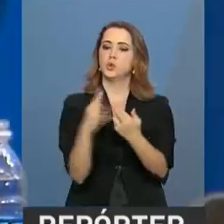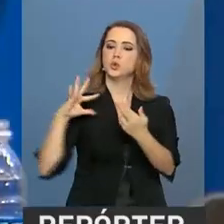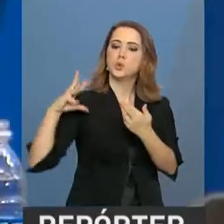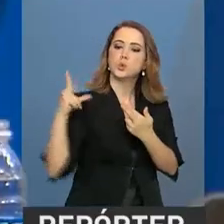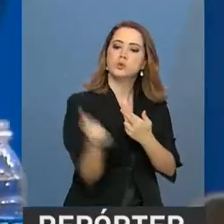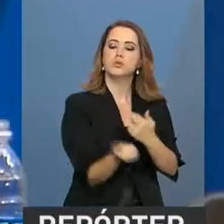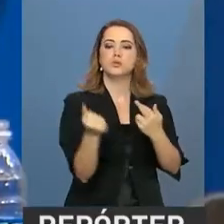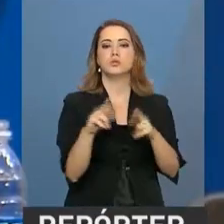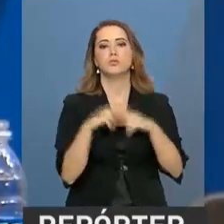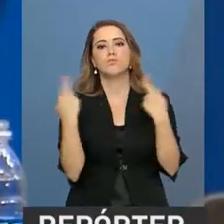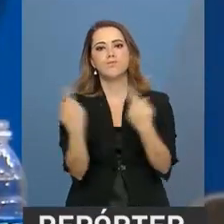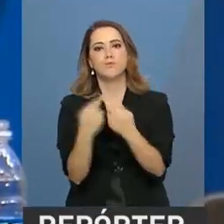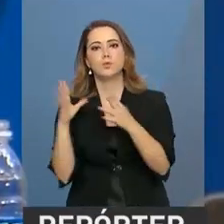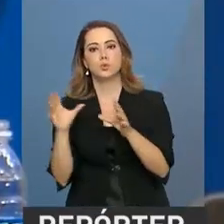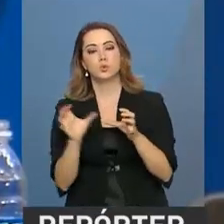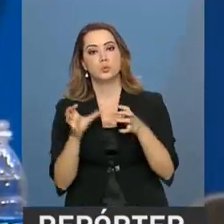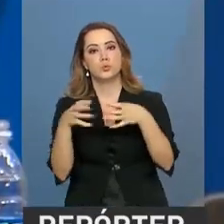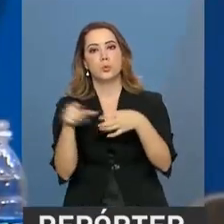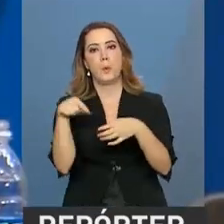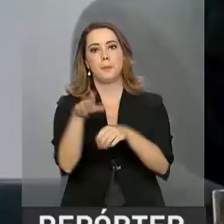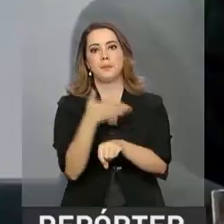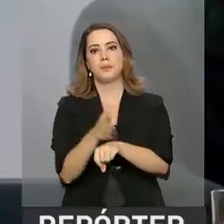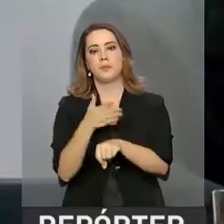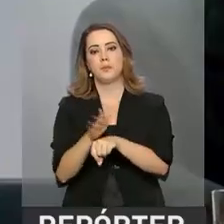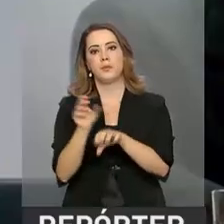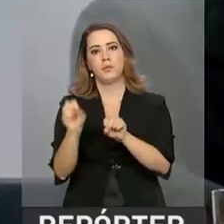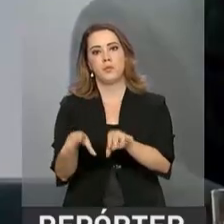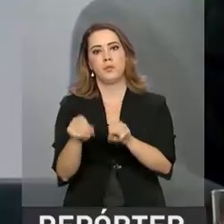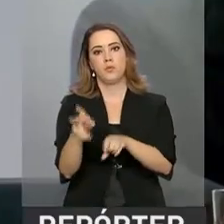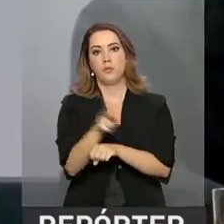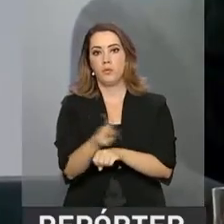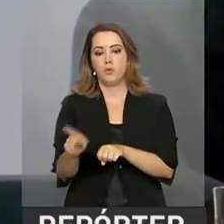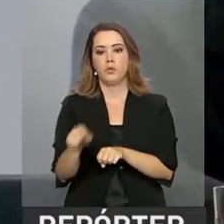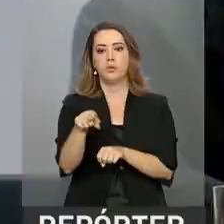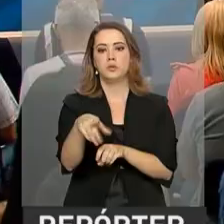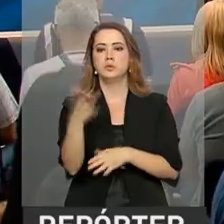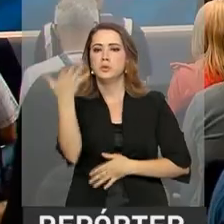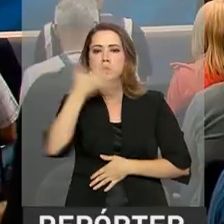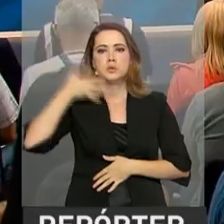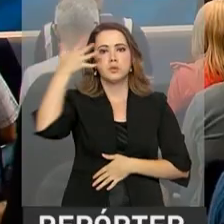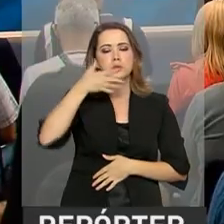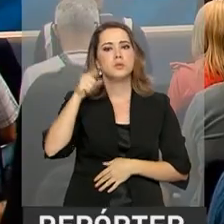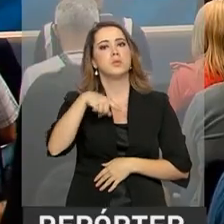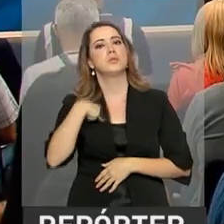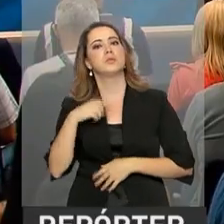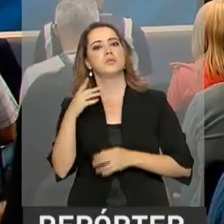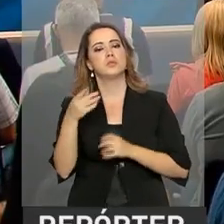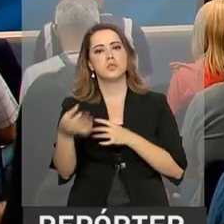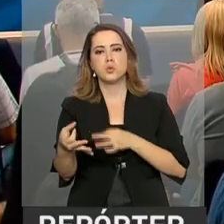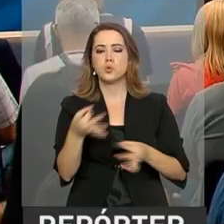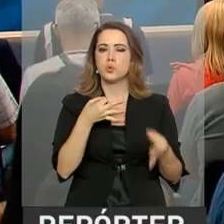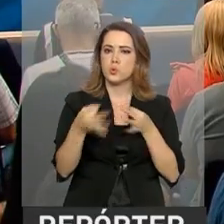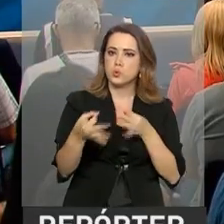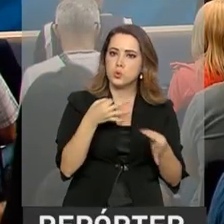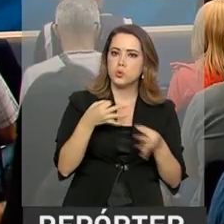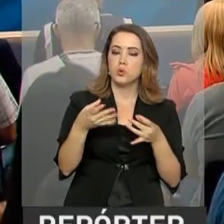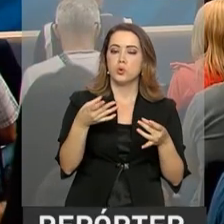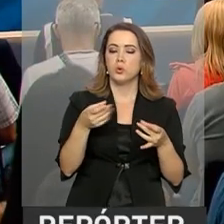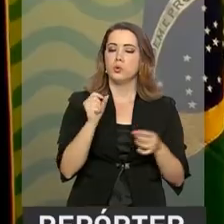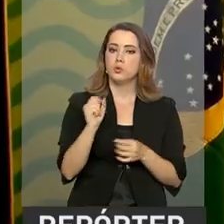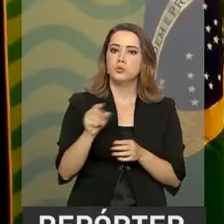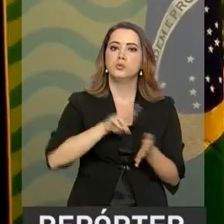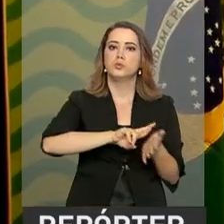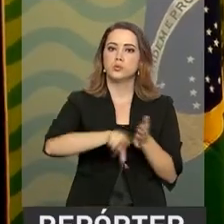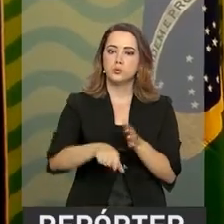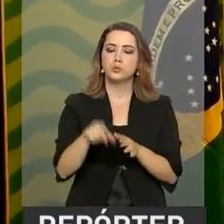todo até o dia 11 de agosto. O evento vai contar com apresentações, discussões e workshops sobre a formação de técnicos